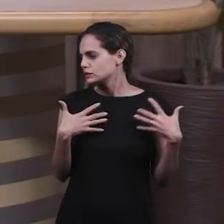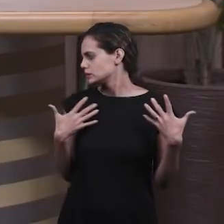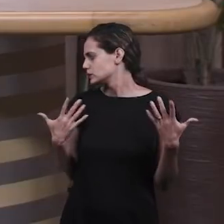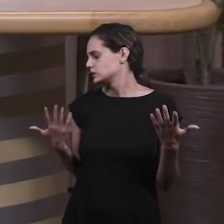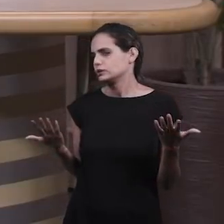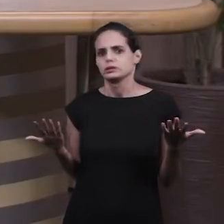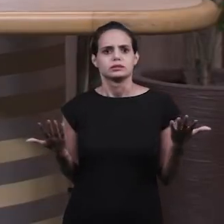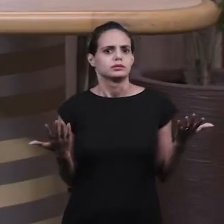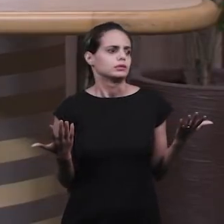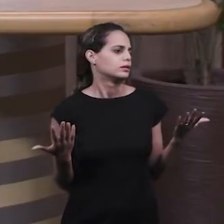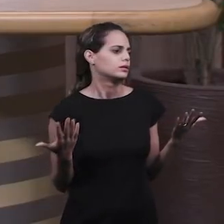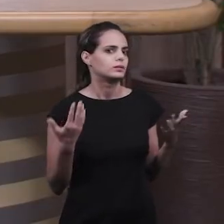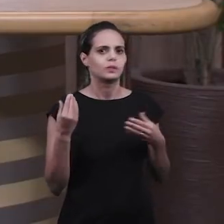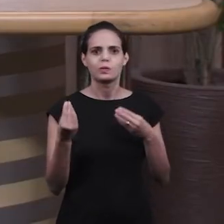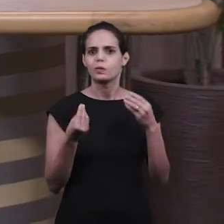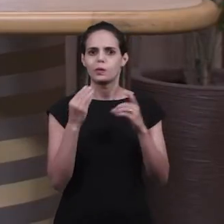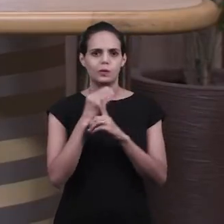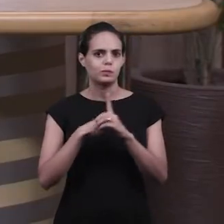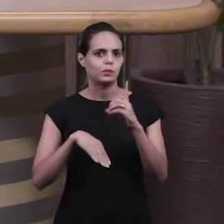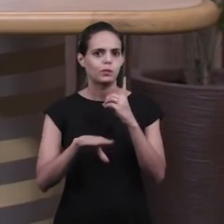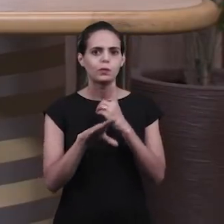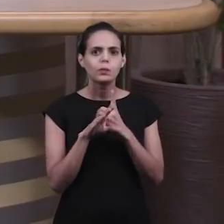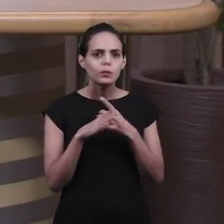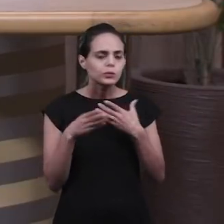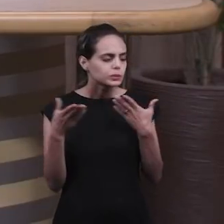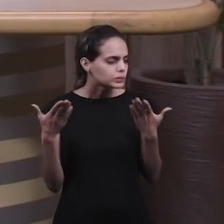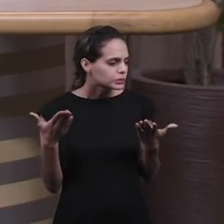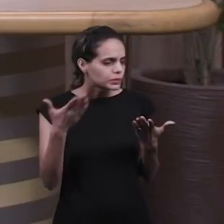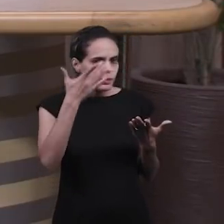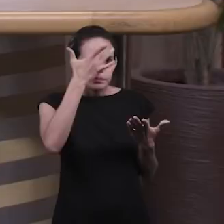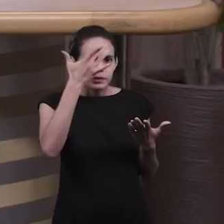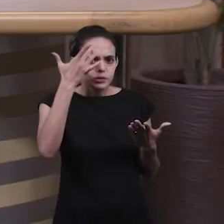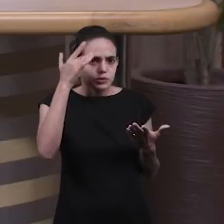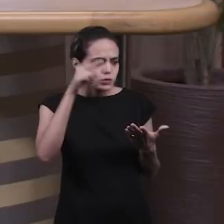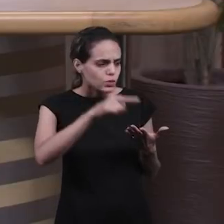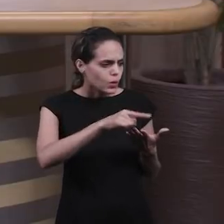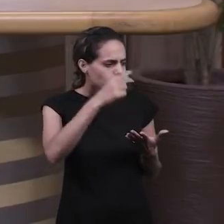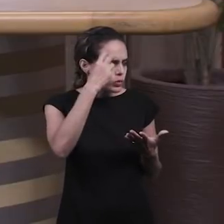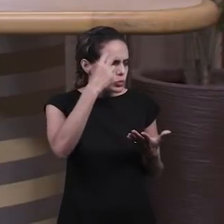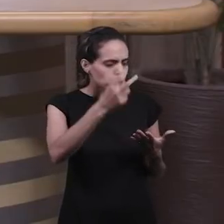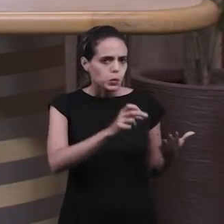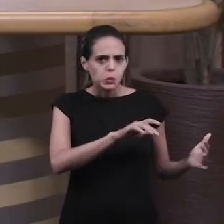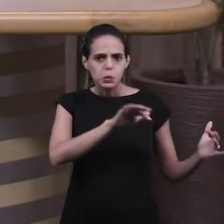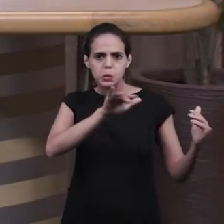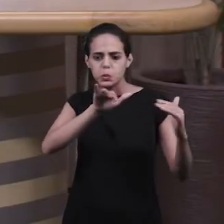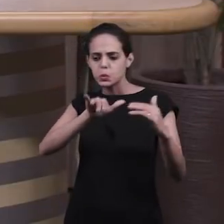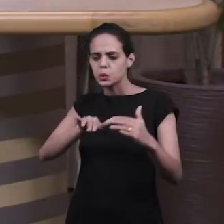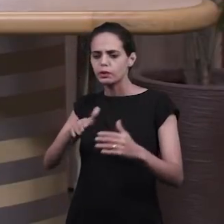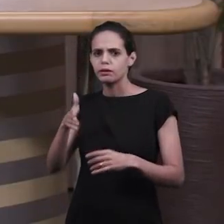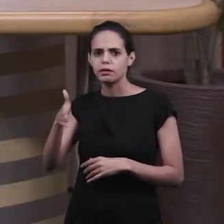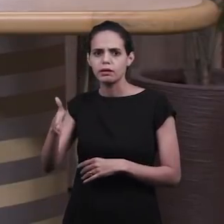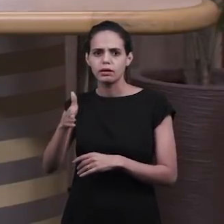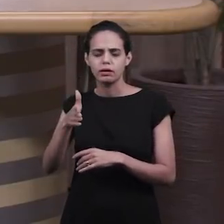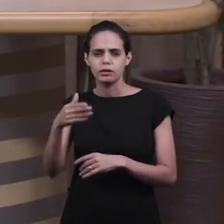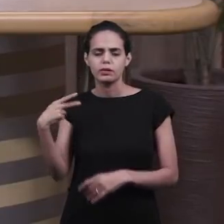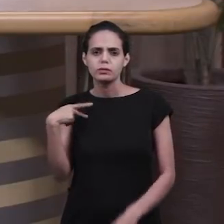você vai fazer um culto dessa dimensão, com essas pessoas todas fazendo parte, e botar um